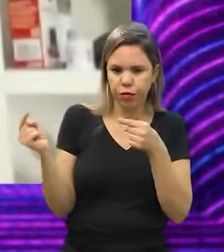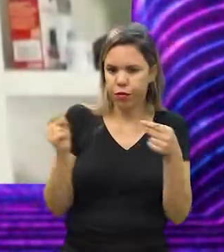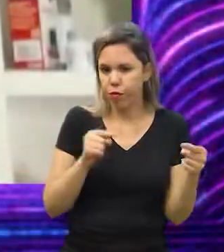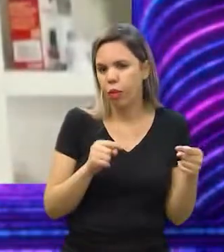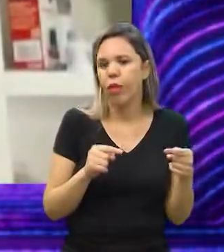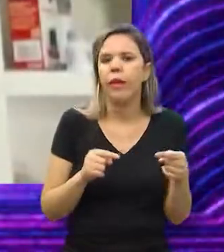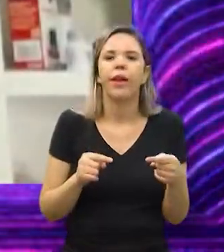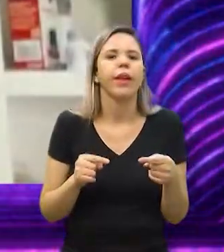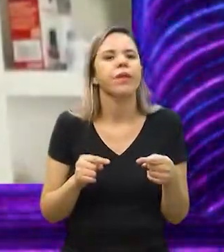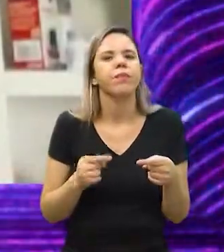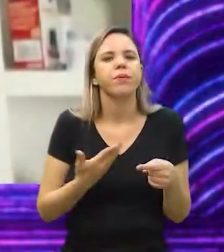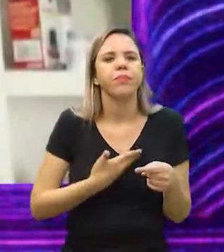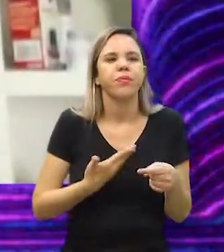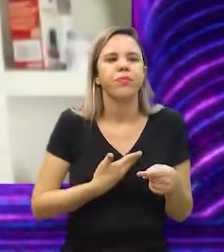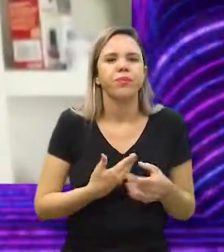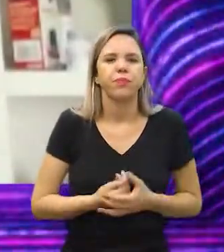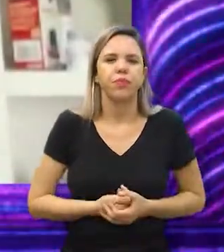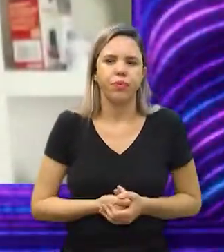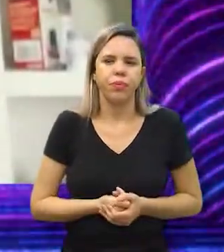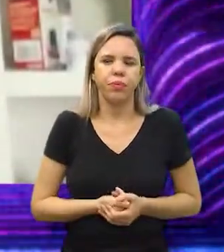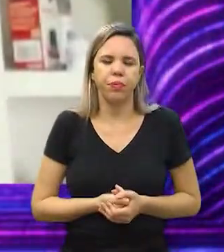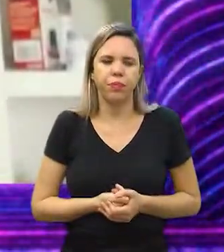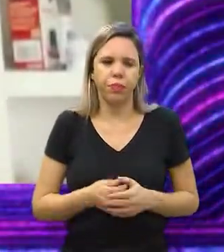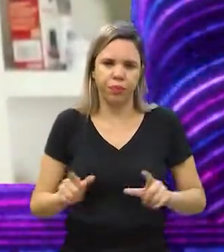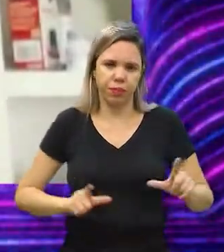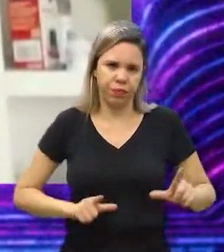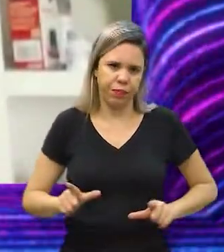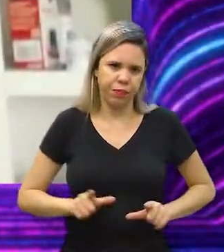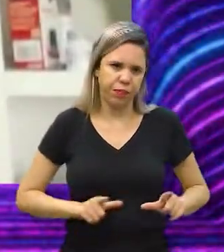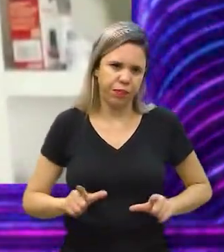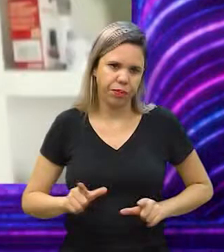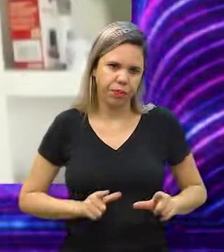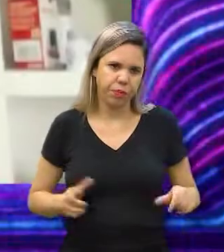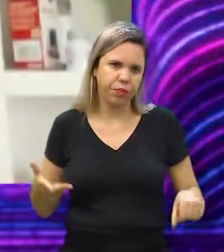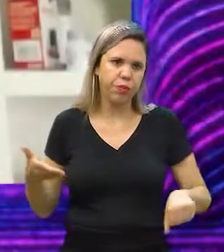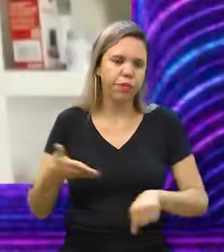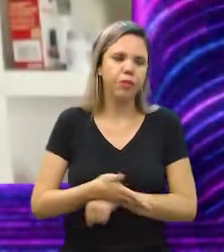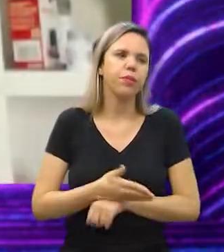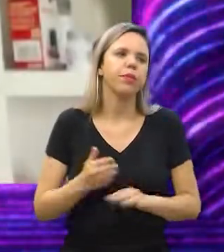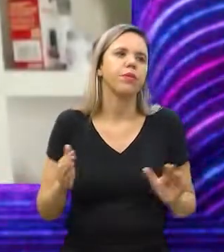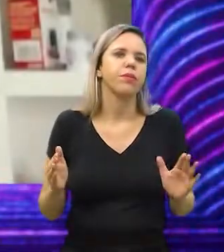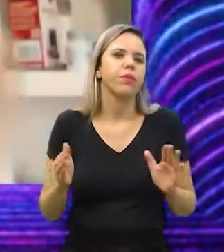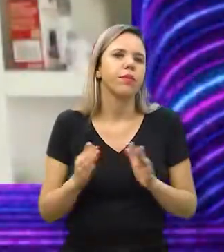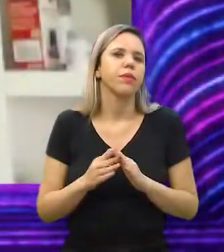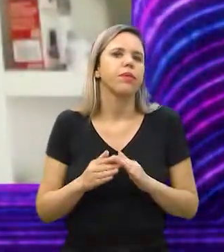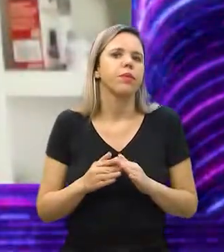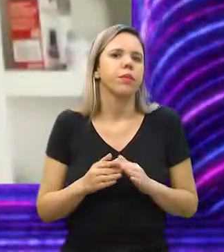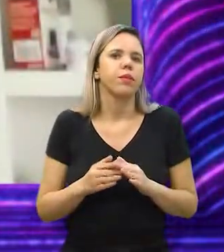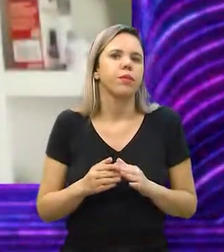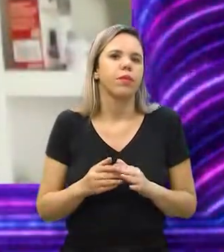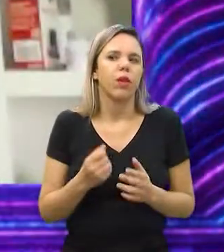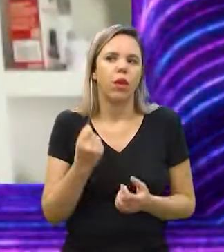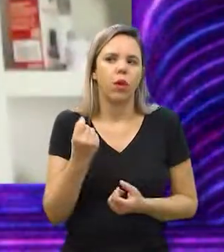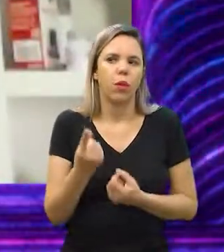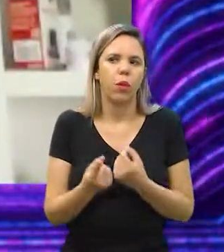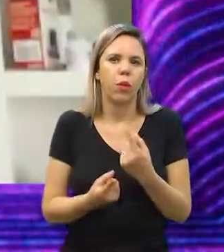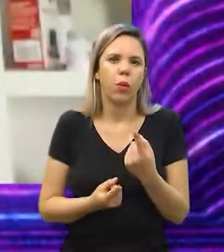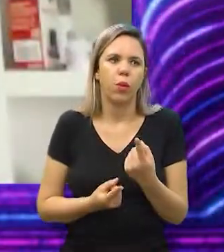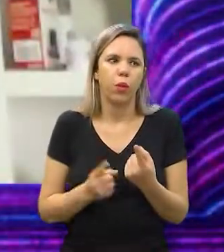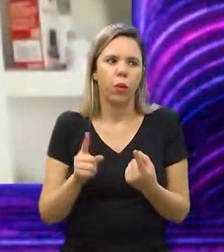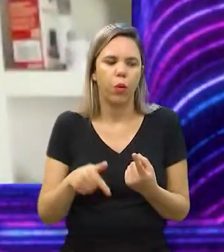competições com os amigos, né? Que são primos que visitam a casa, sendo que um deles, que